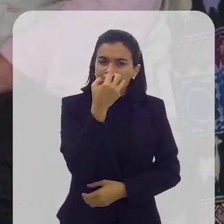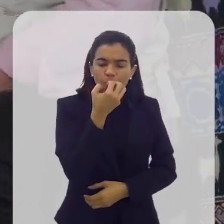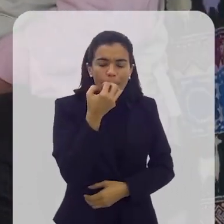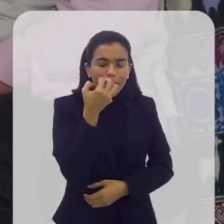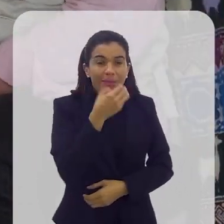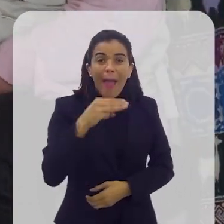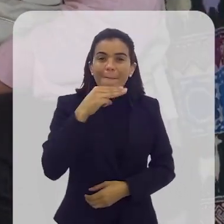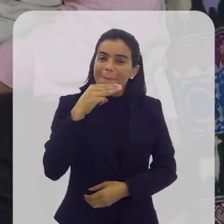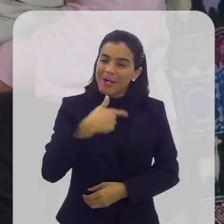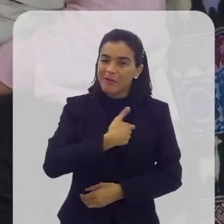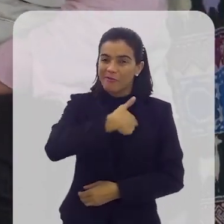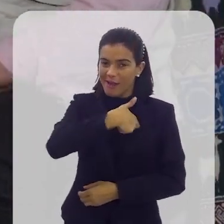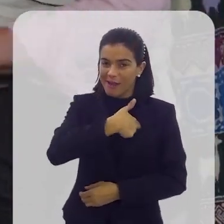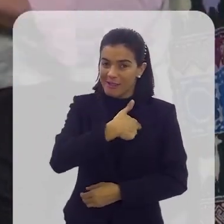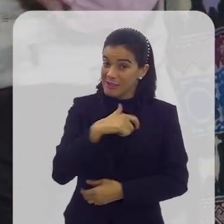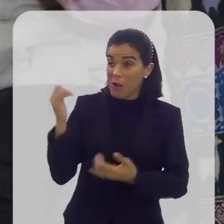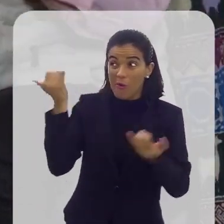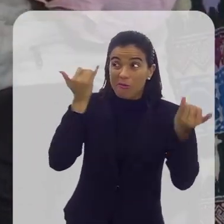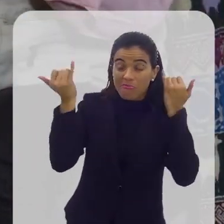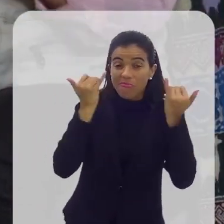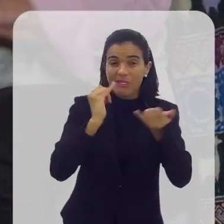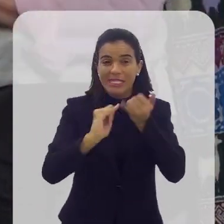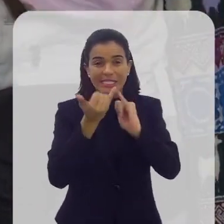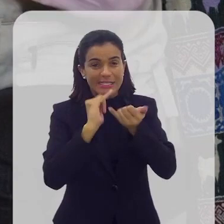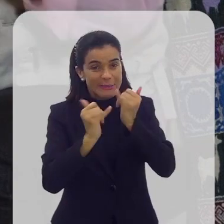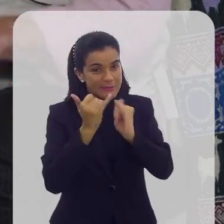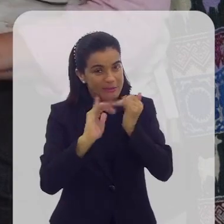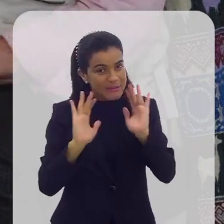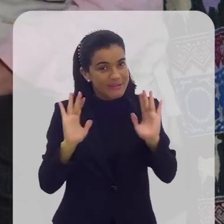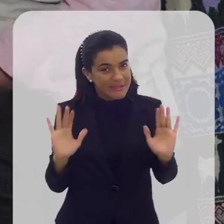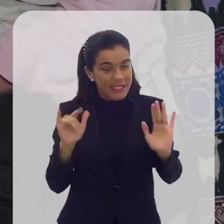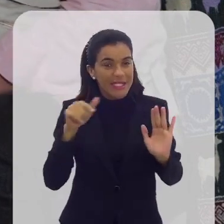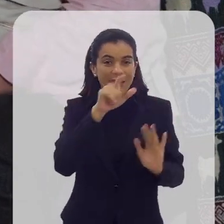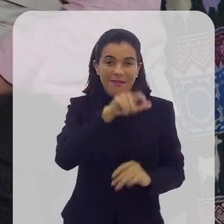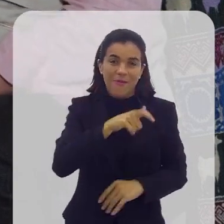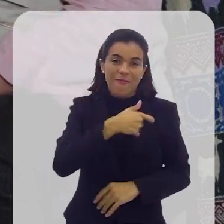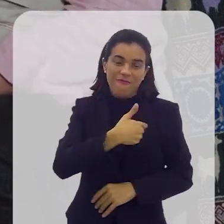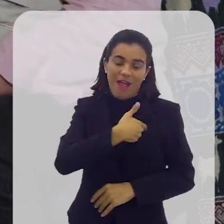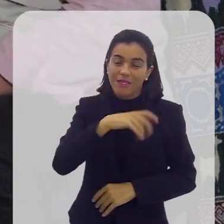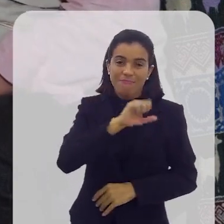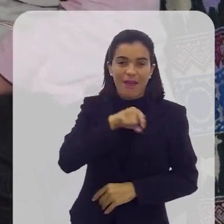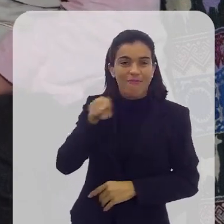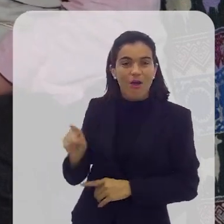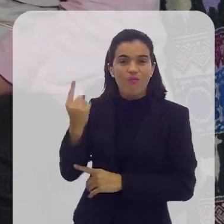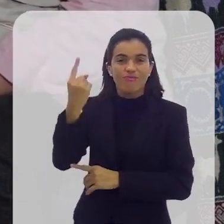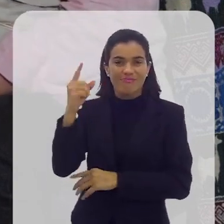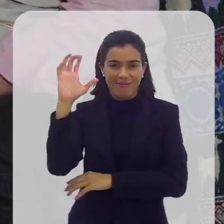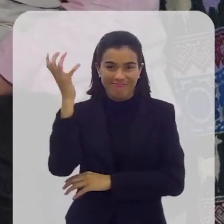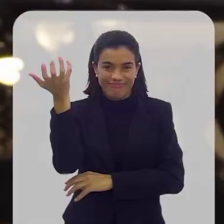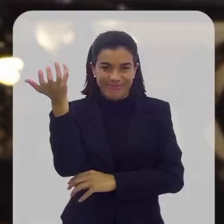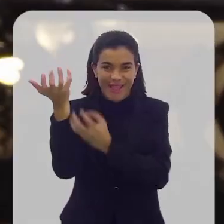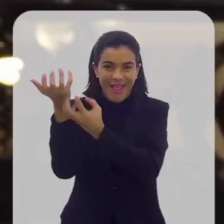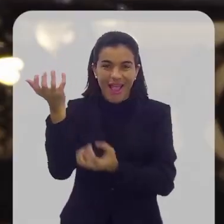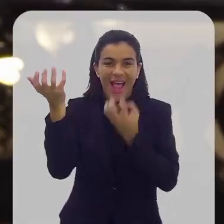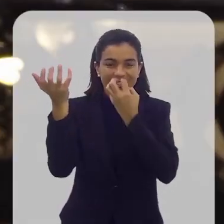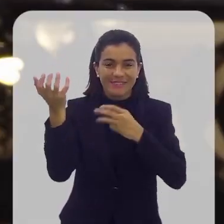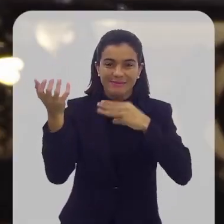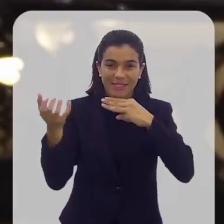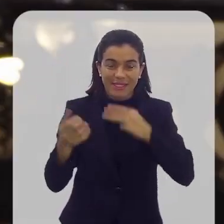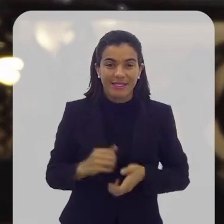terceiro andar, nós temos o quarto de Getúlio Vargas, que foi o quarto onde ele se suicidou. E por que esse quarto também foi mantido e